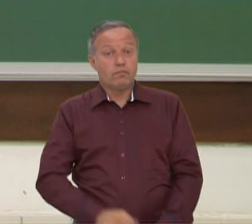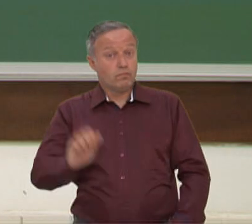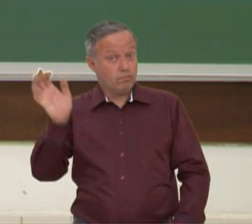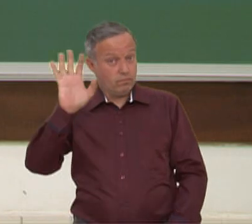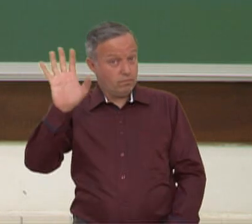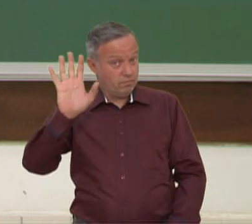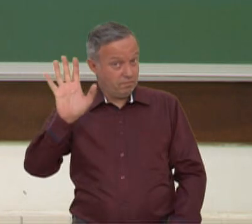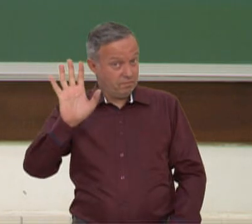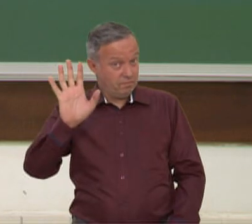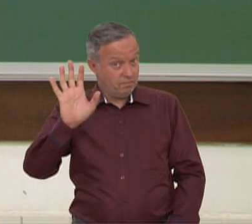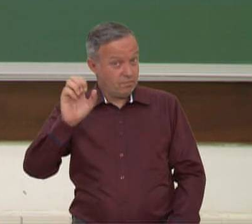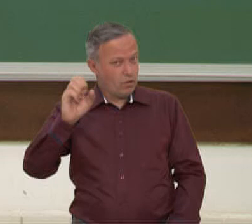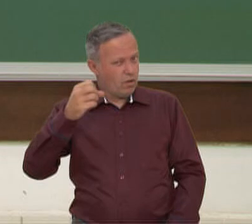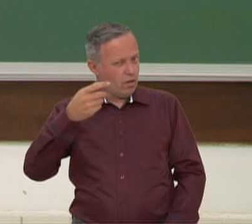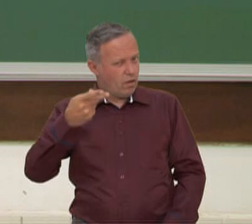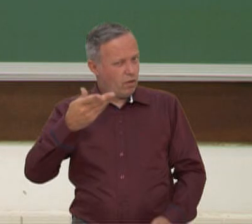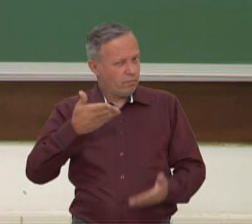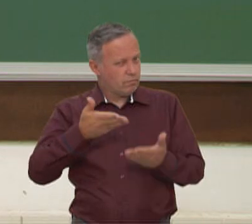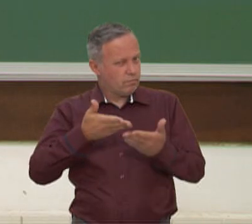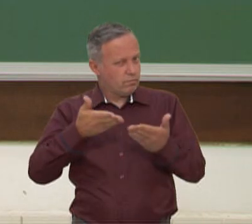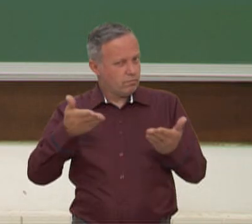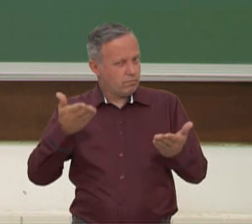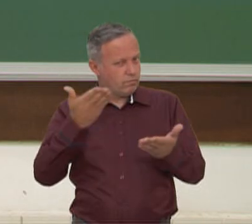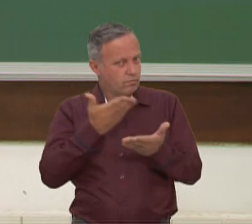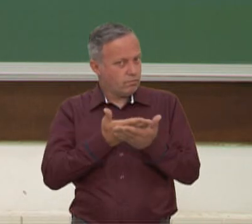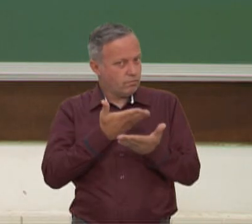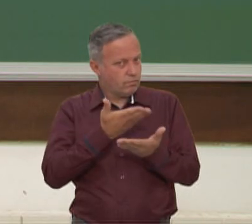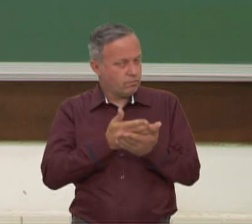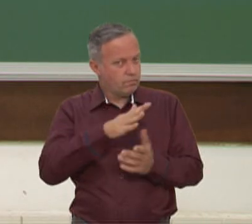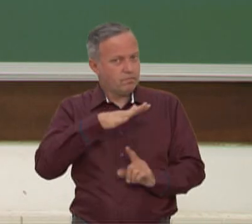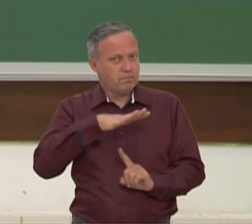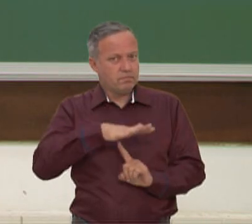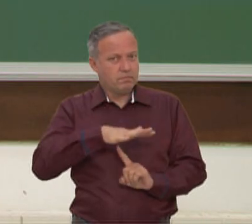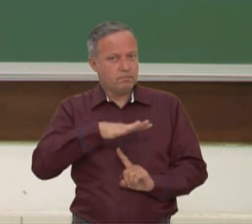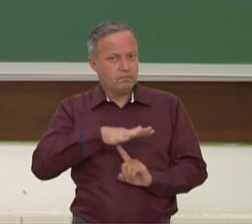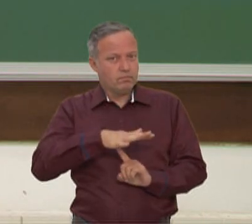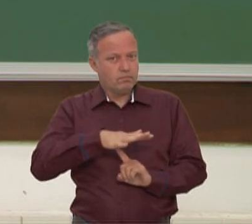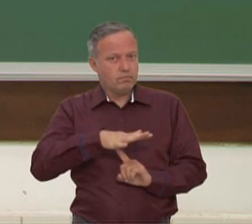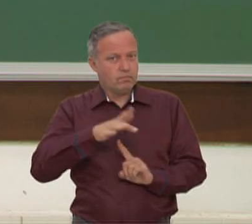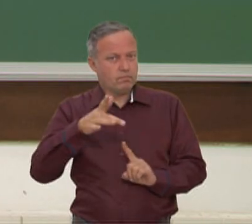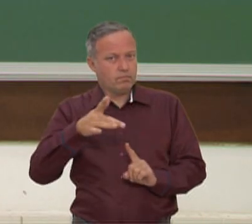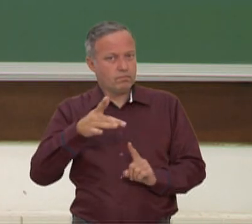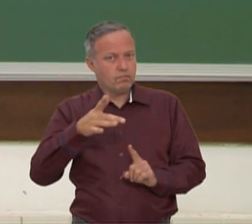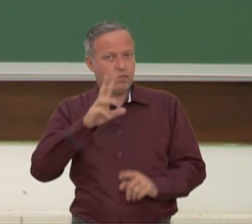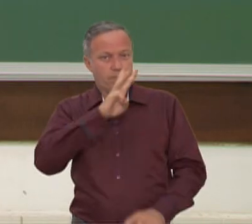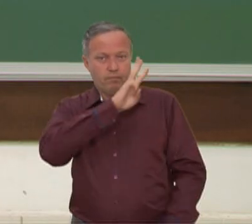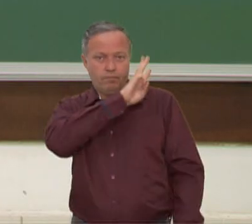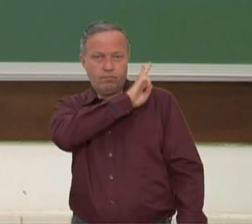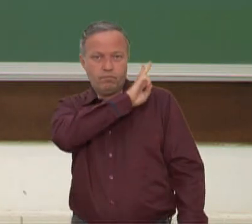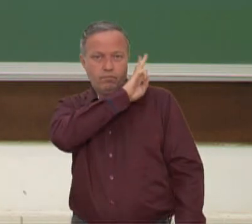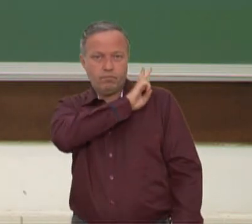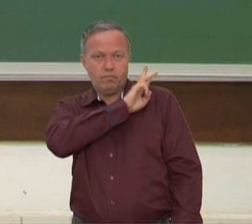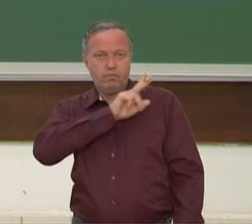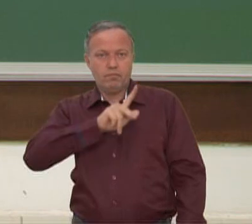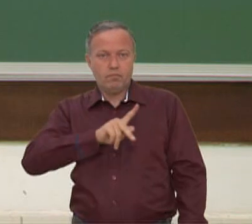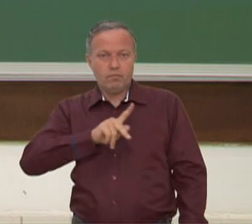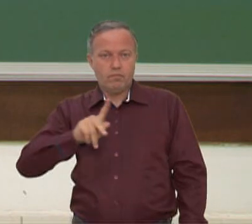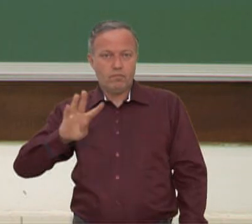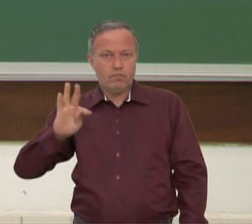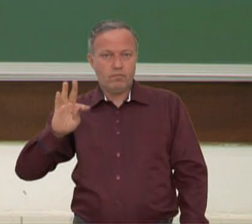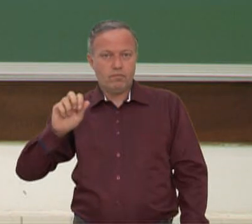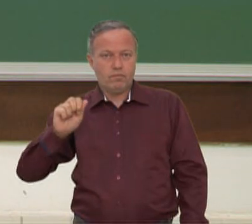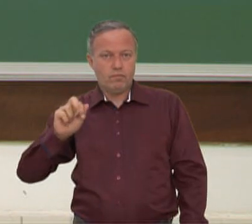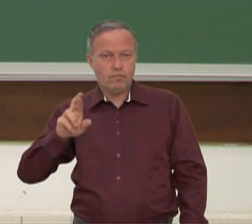Olá pessoal, sejam muito bem-vindos a mais uma aula Paraná. Essa é a aula do terceiro ano e eu sou a professora